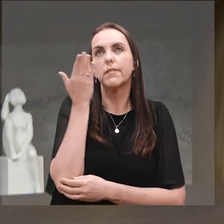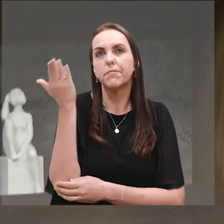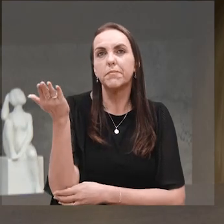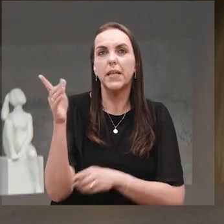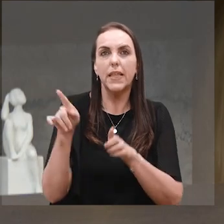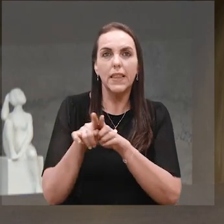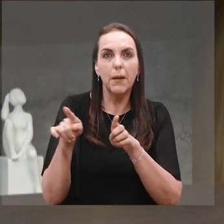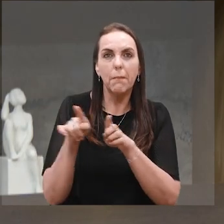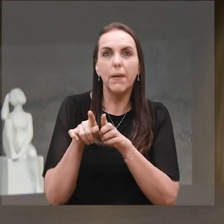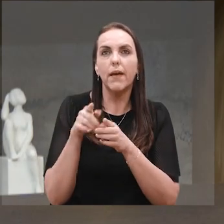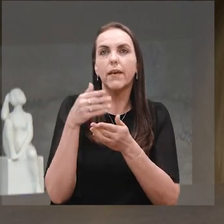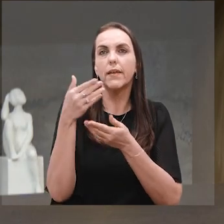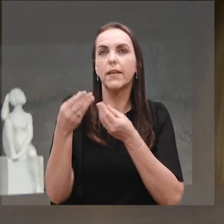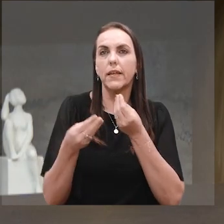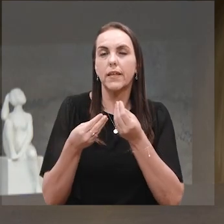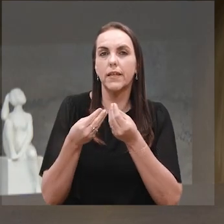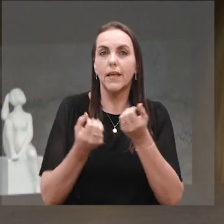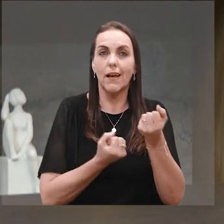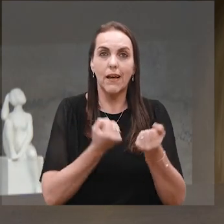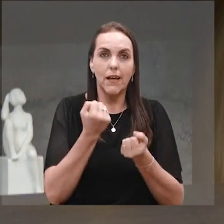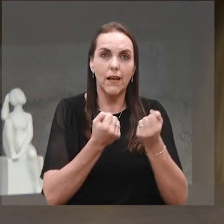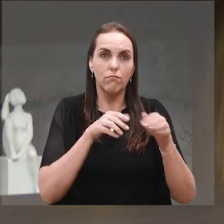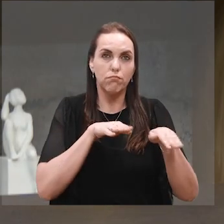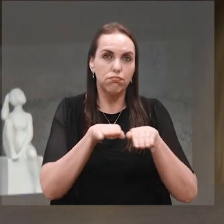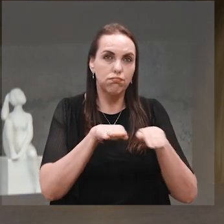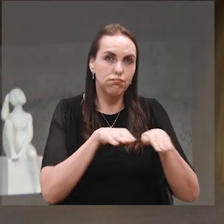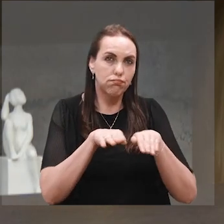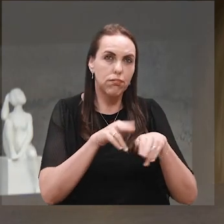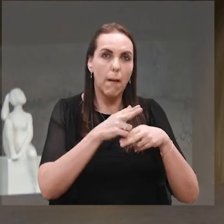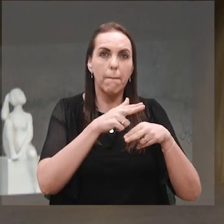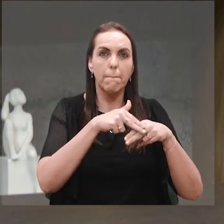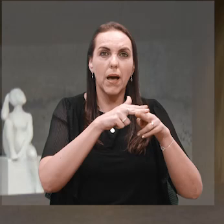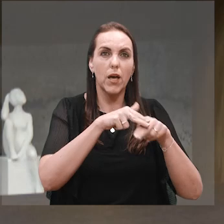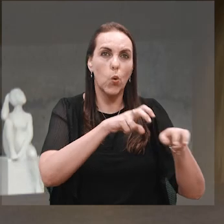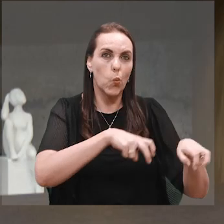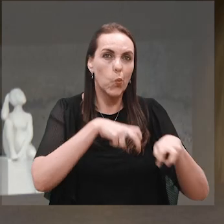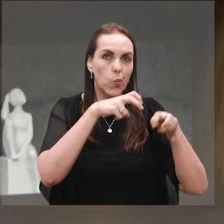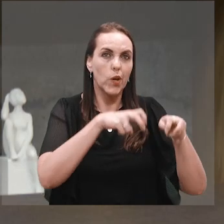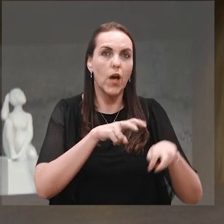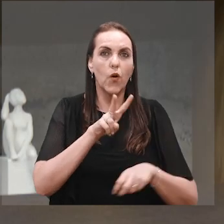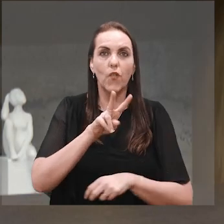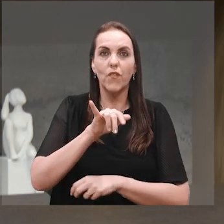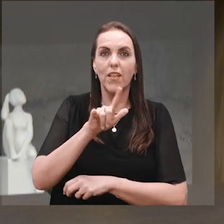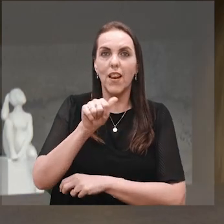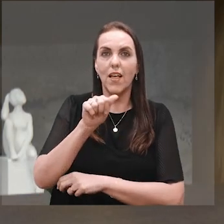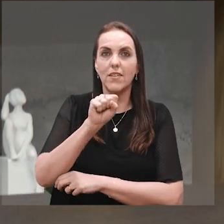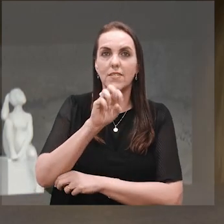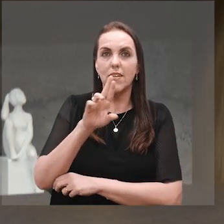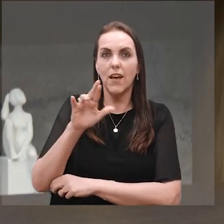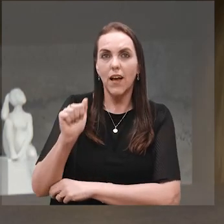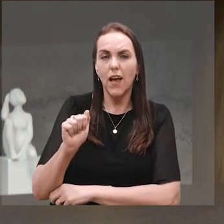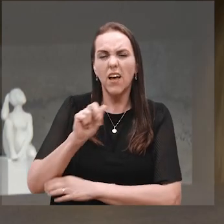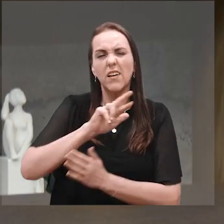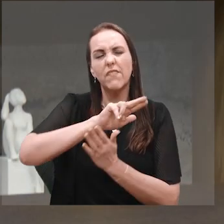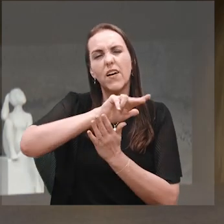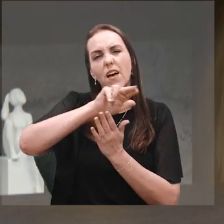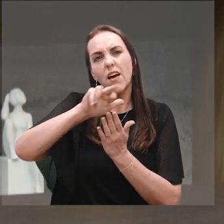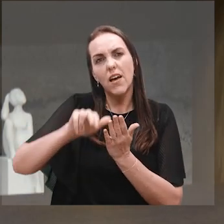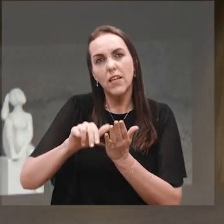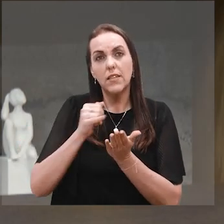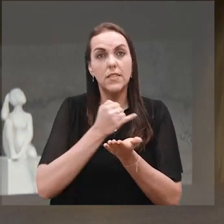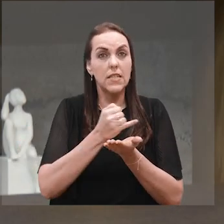vamos tratar de iniciativas como o Autódromo e Parque Rural em Vila Seca, ou seja, há